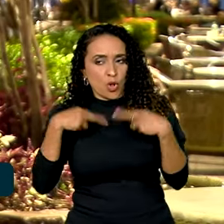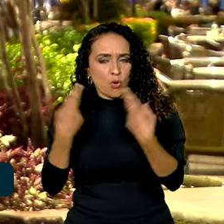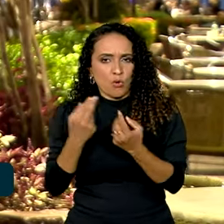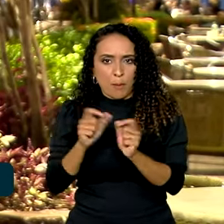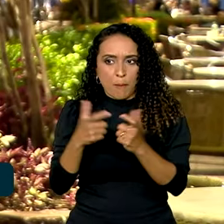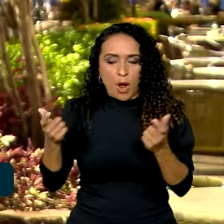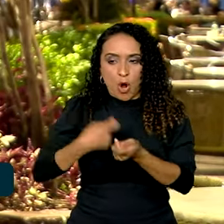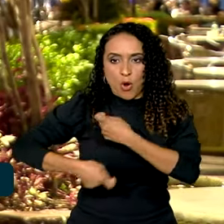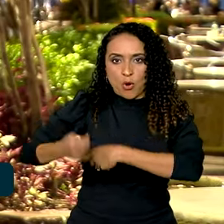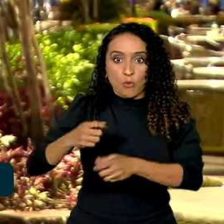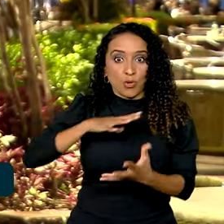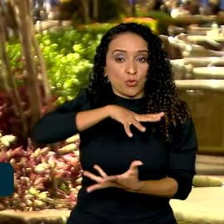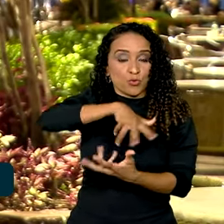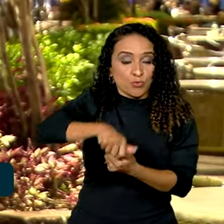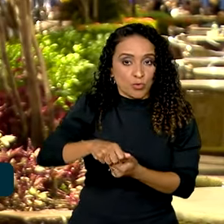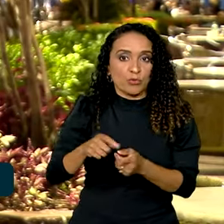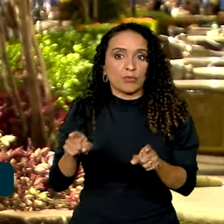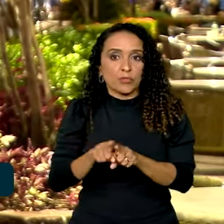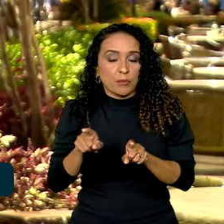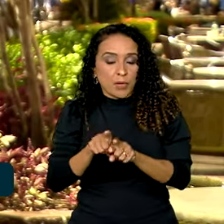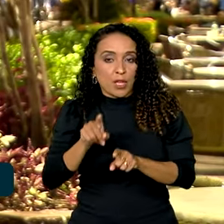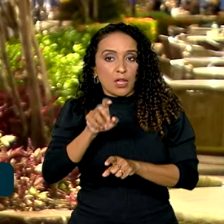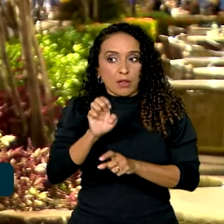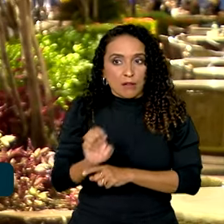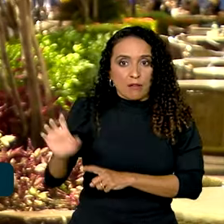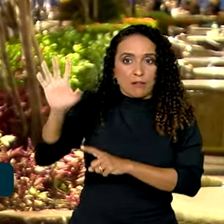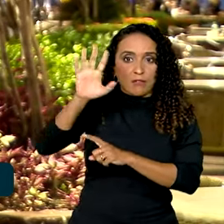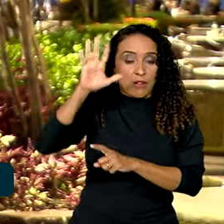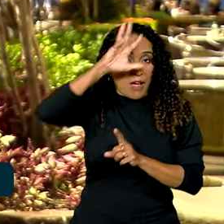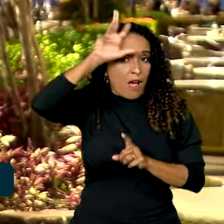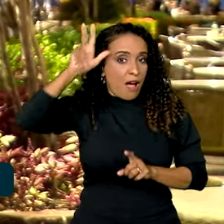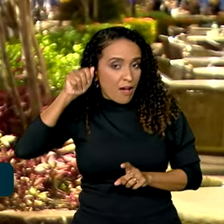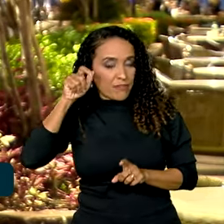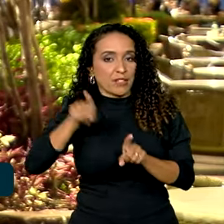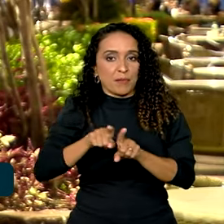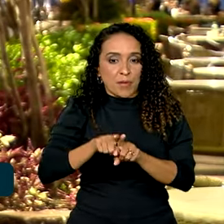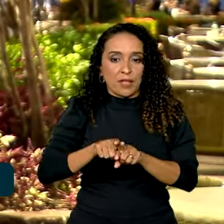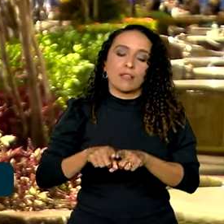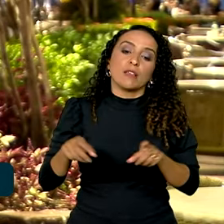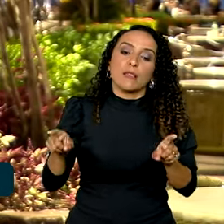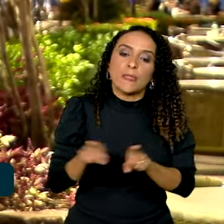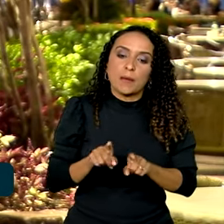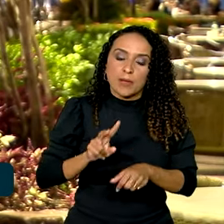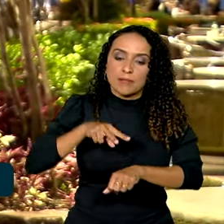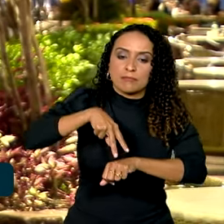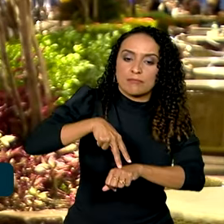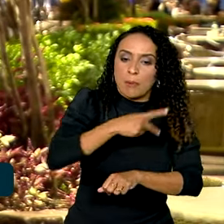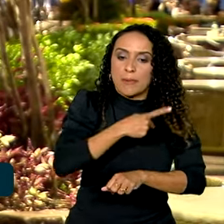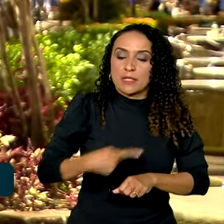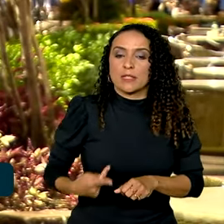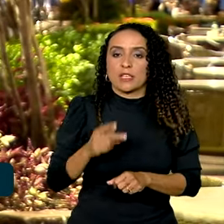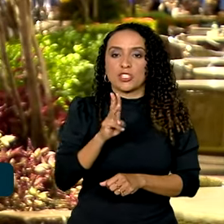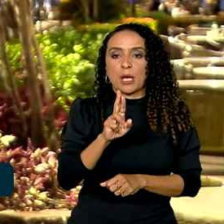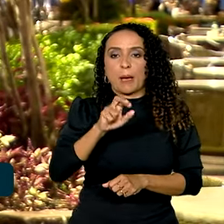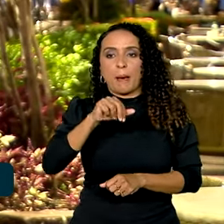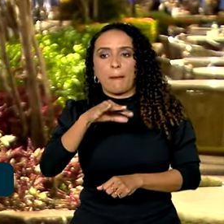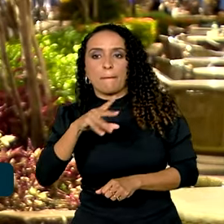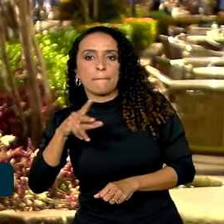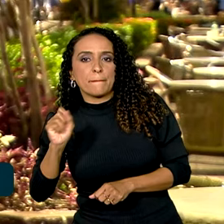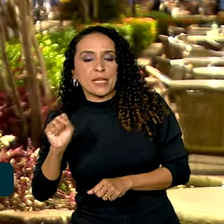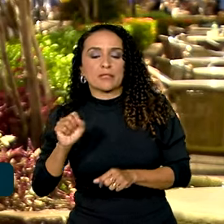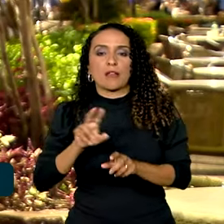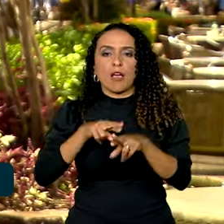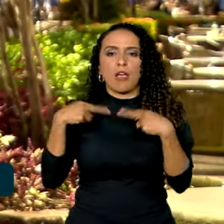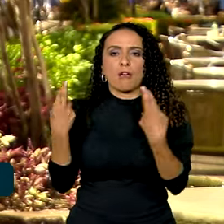maiores economias do mundo, mas a União Europeia e a União Africana. E também assumiu a presidência temporária do BRICS, grupo que reúne